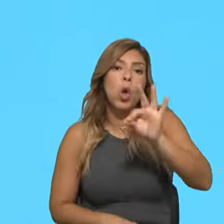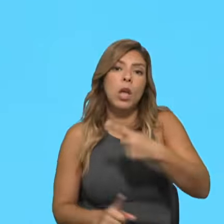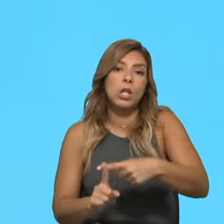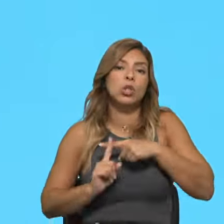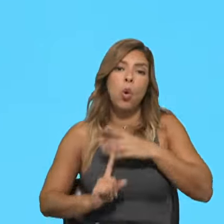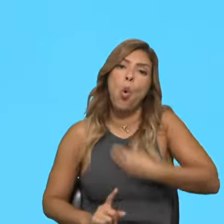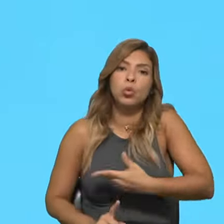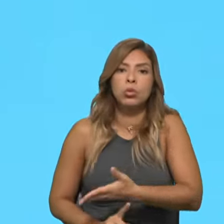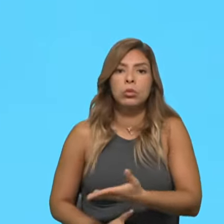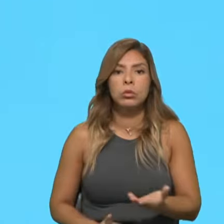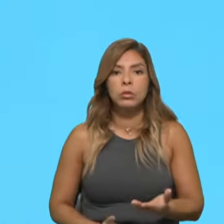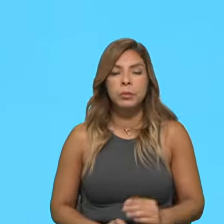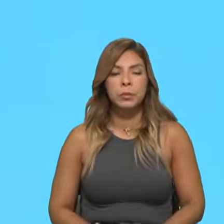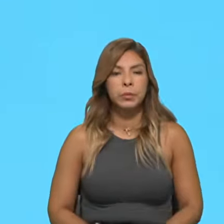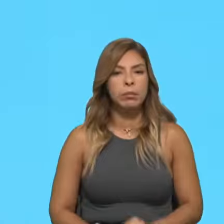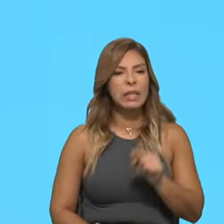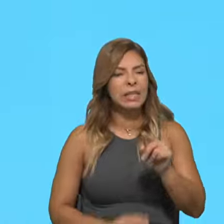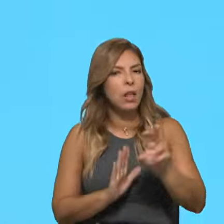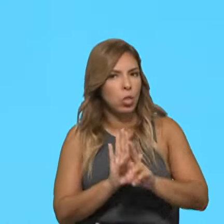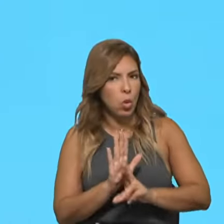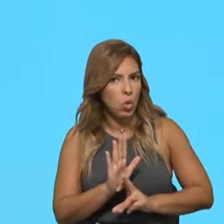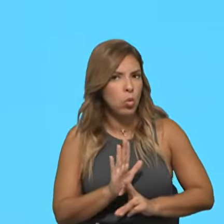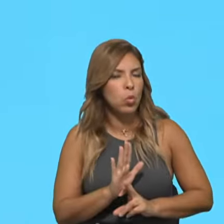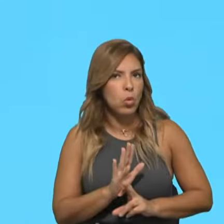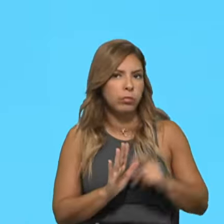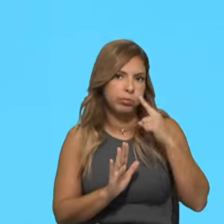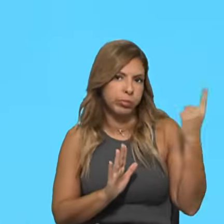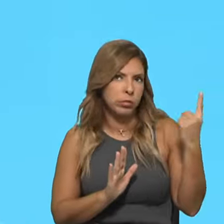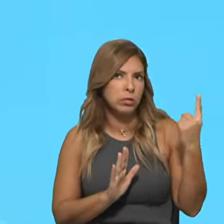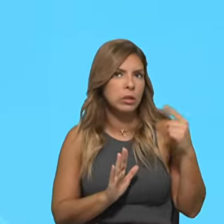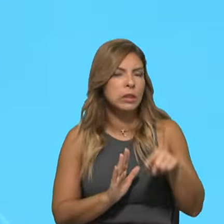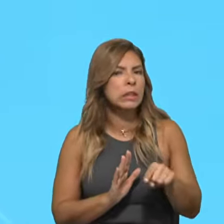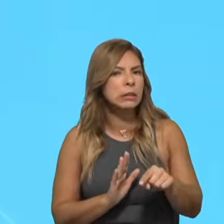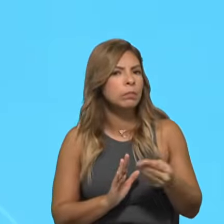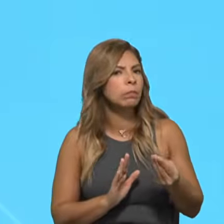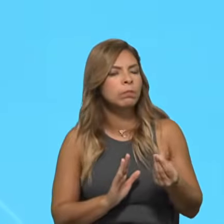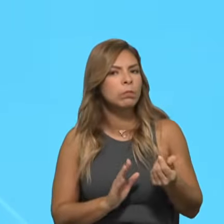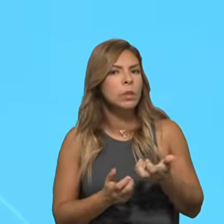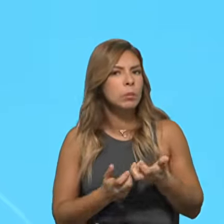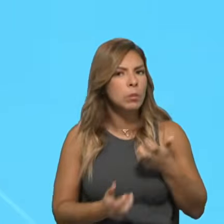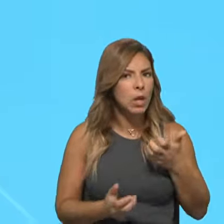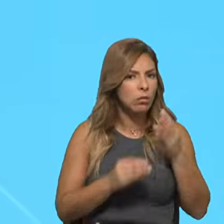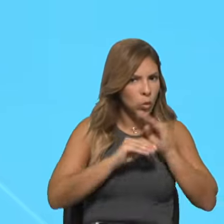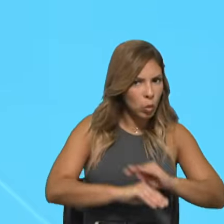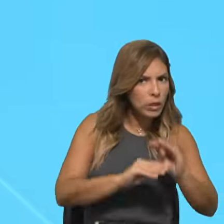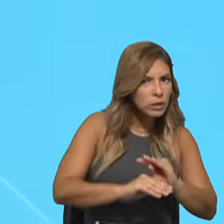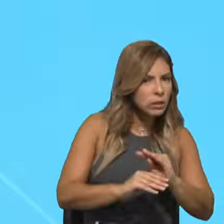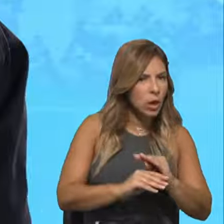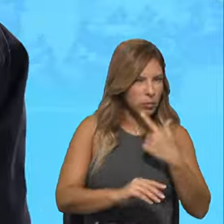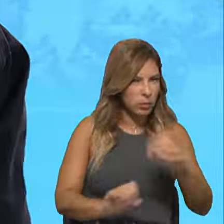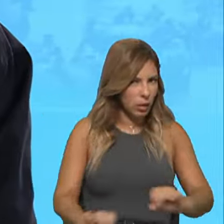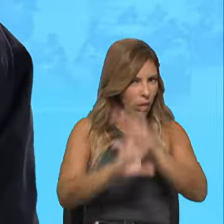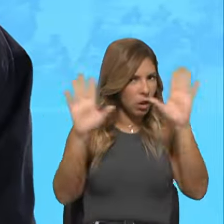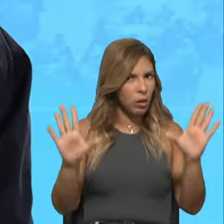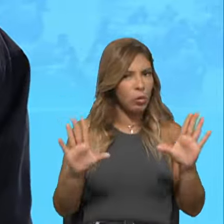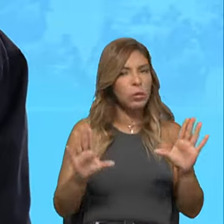fé. Nesse sentido, este relatório, ou a publicação deste relatório, atinge um significado educativo também? Sem dúvida